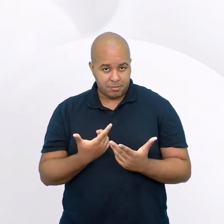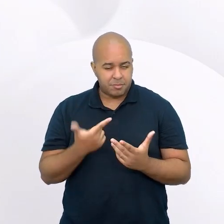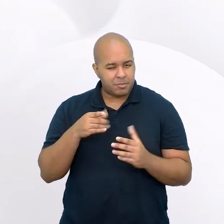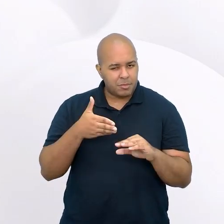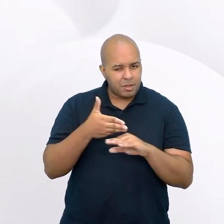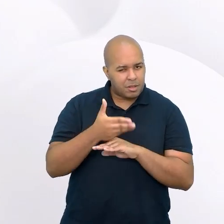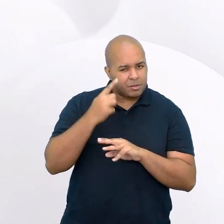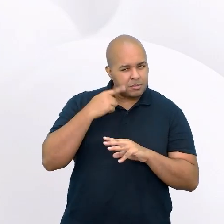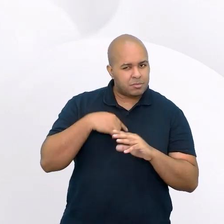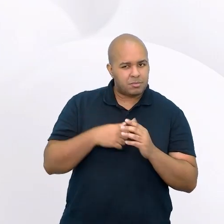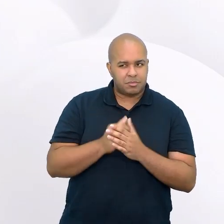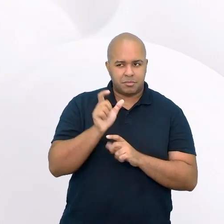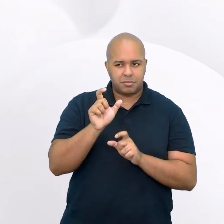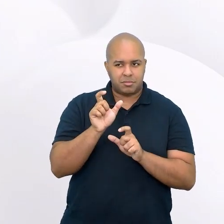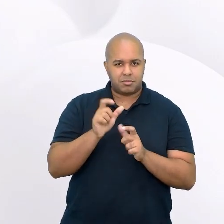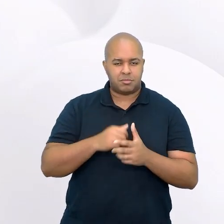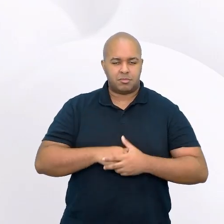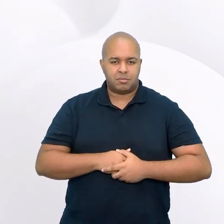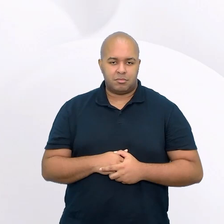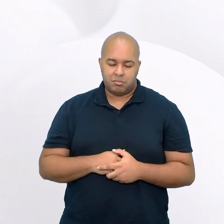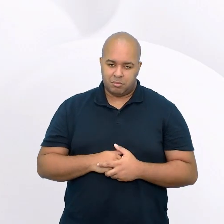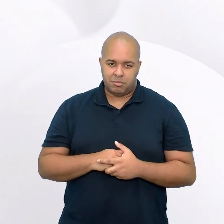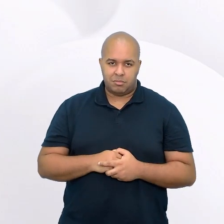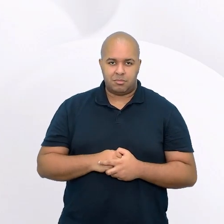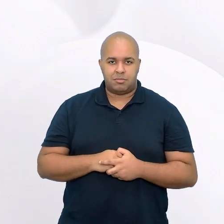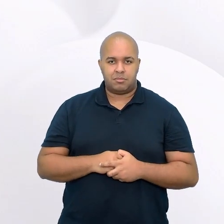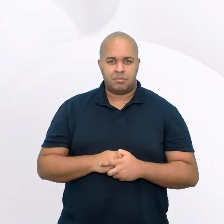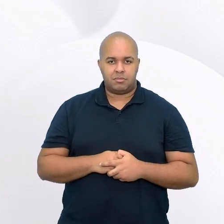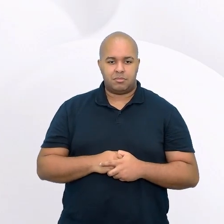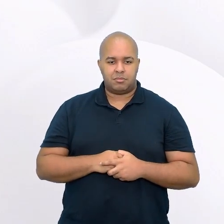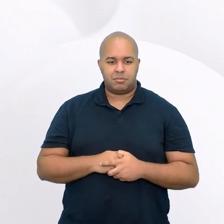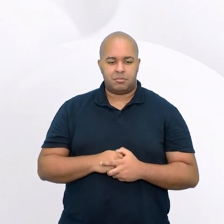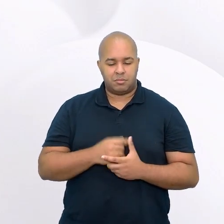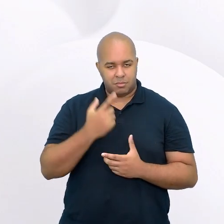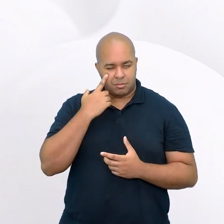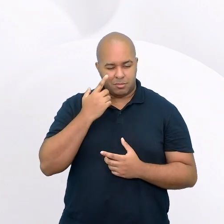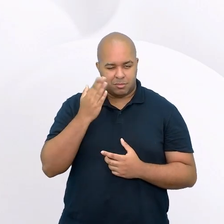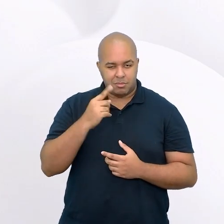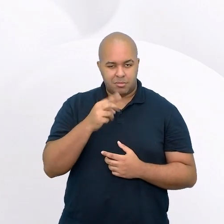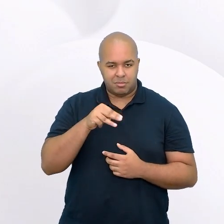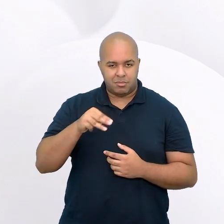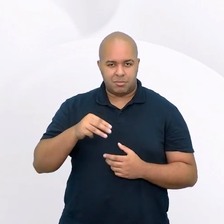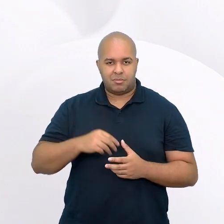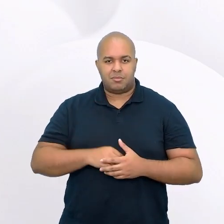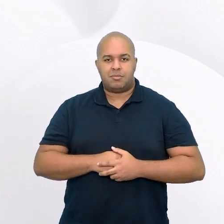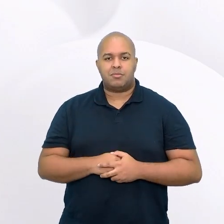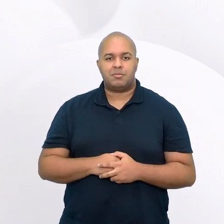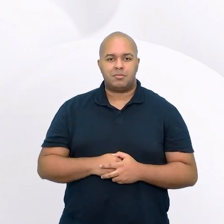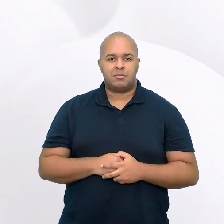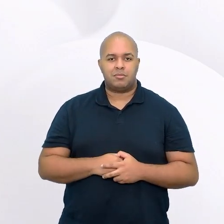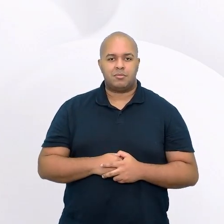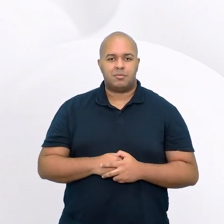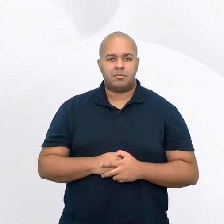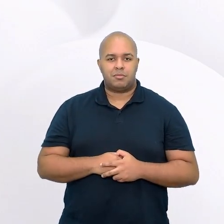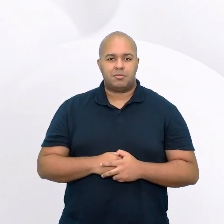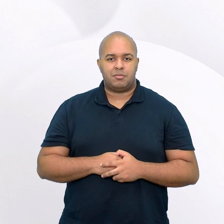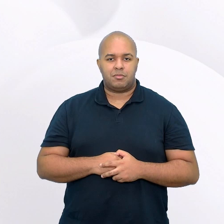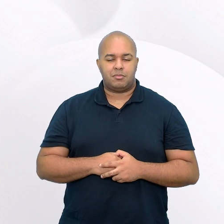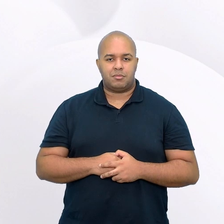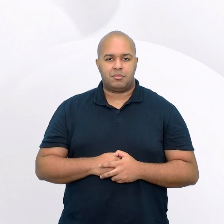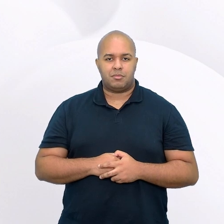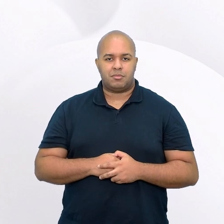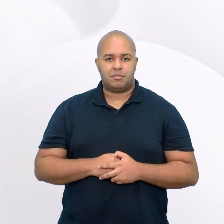para vocês acessarem e Bora lá um minutinho